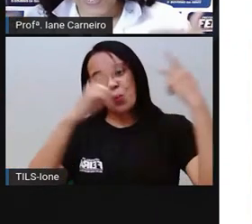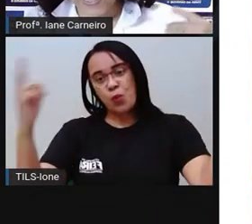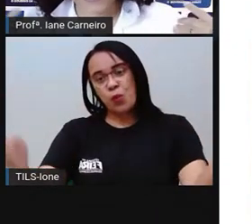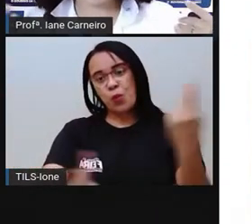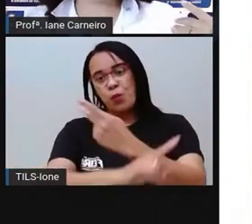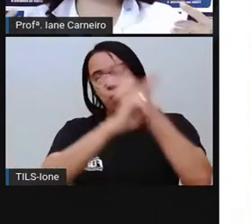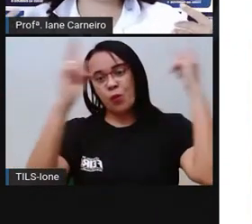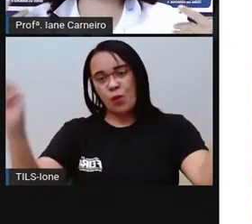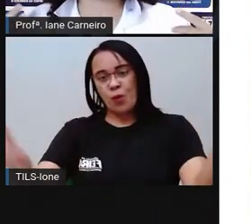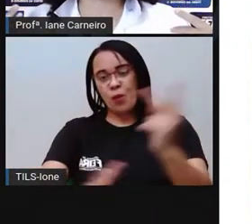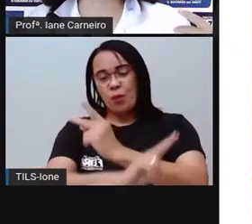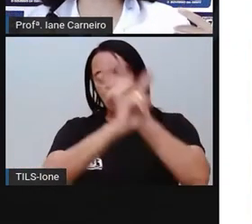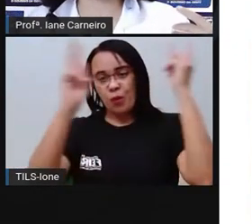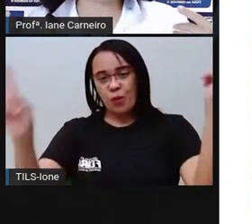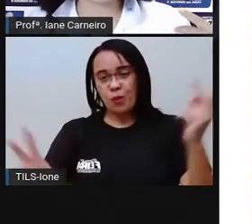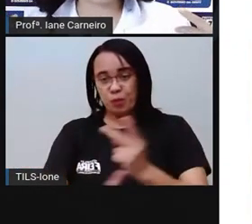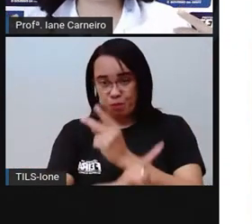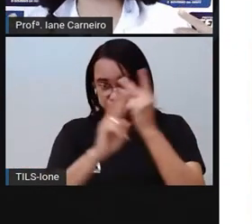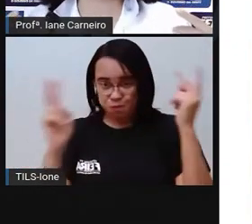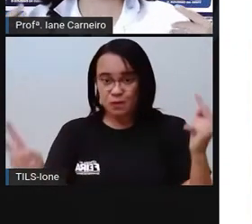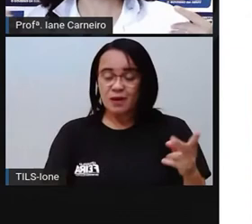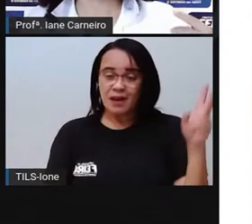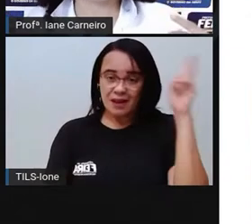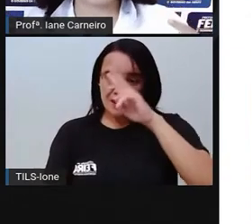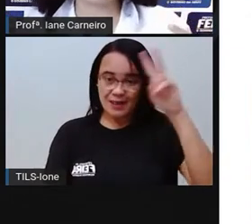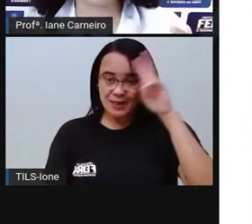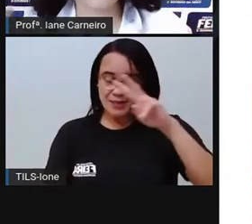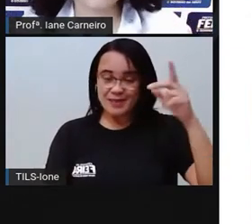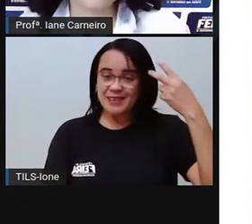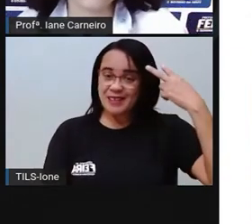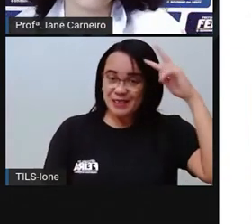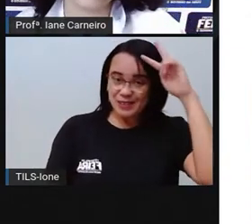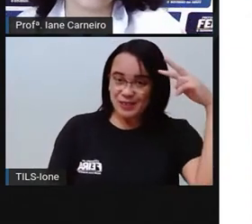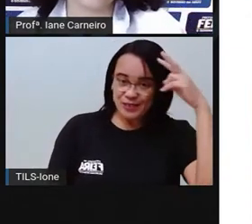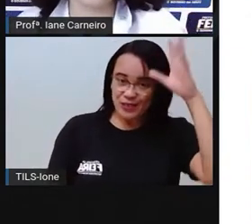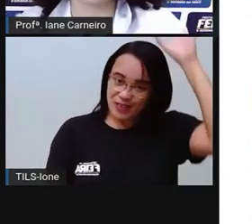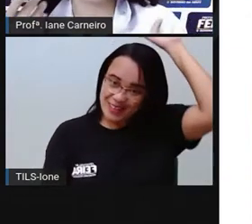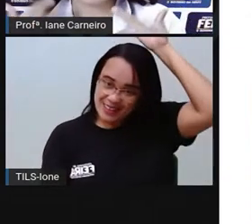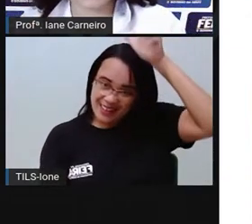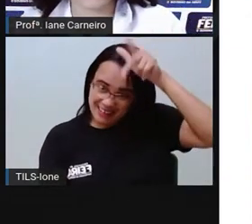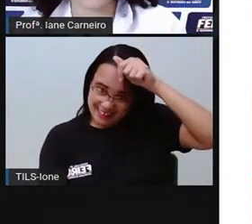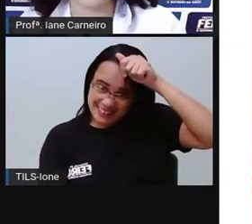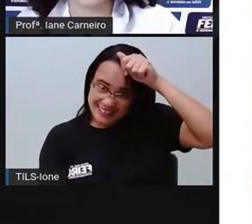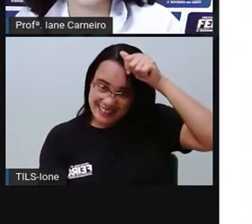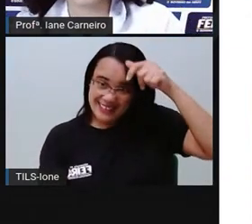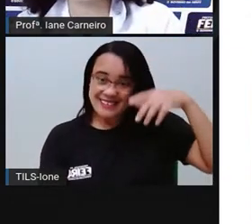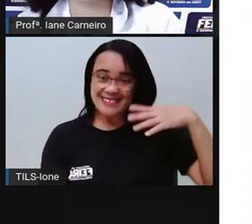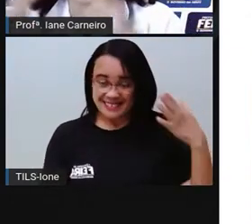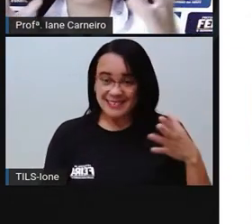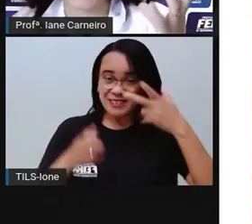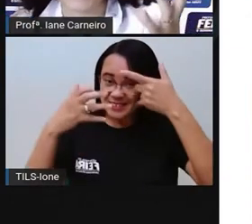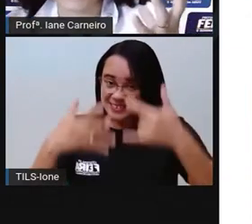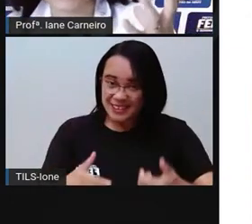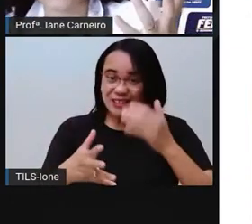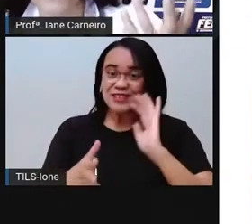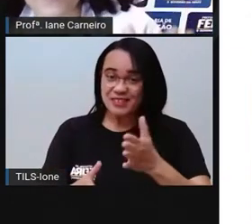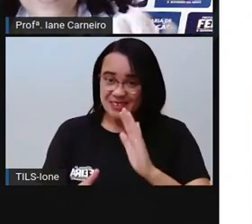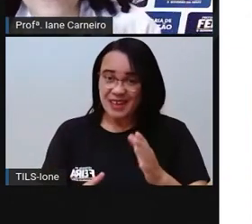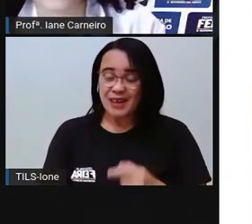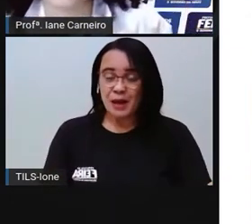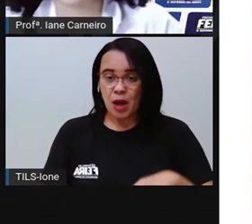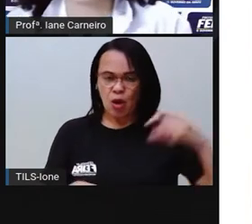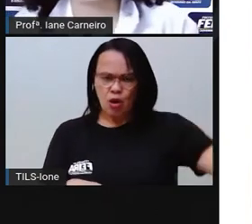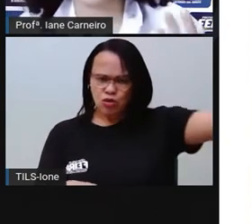Porque ela queria que a casa tivesse ventilação? Pois é importante isso. Por quê, ó? Quando o sol está quente,